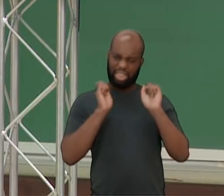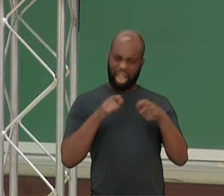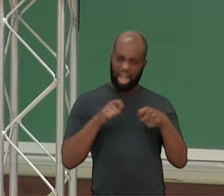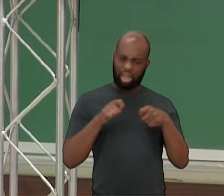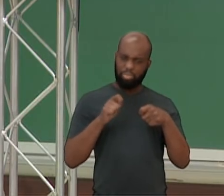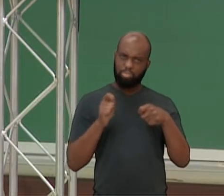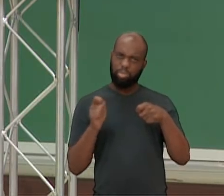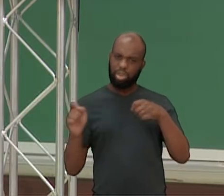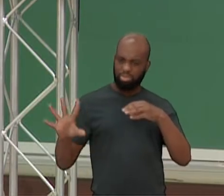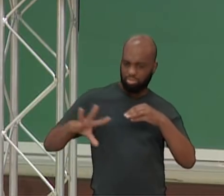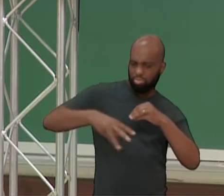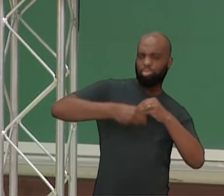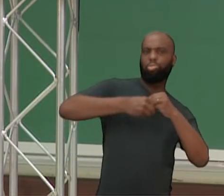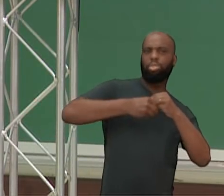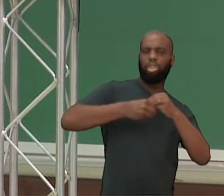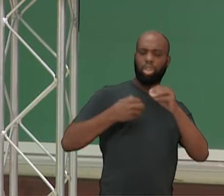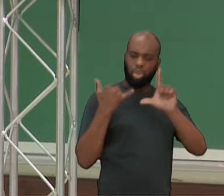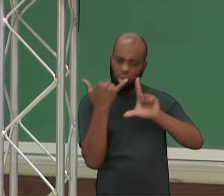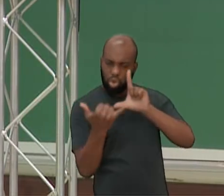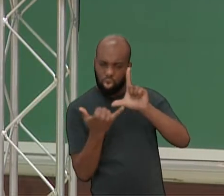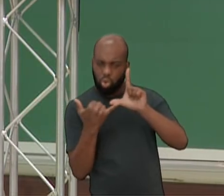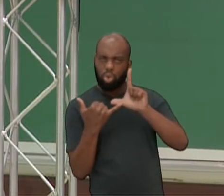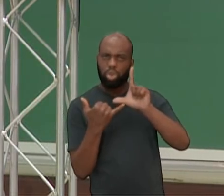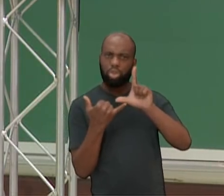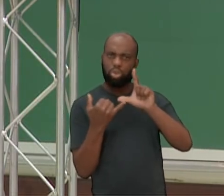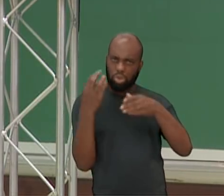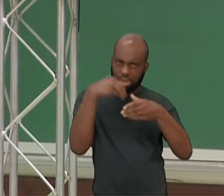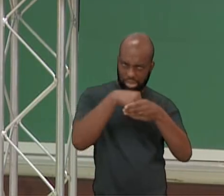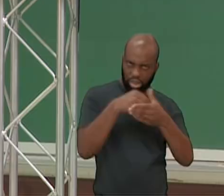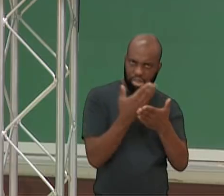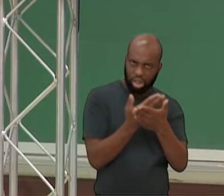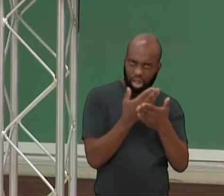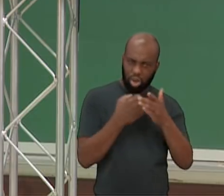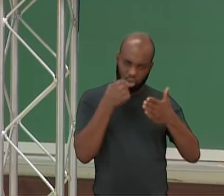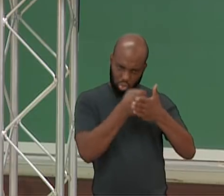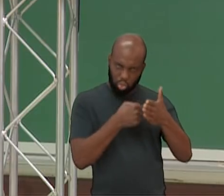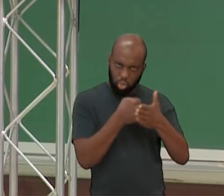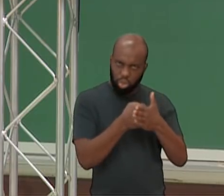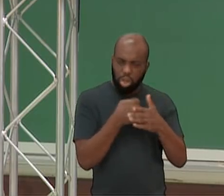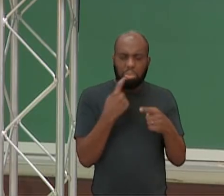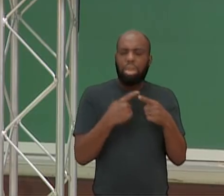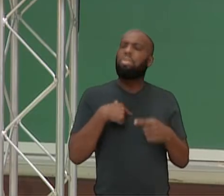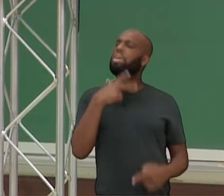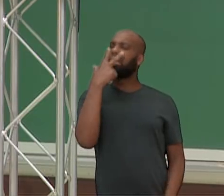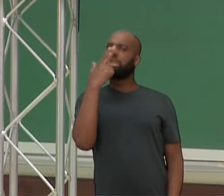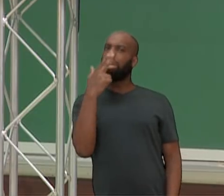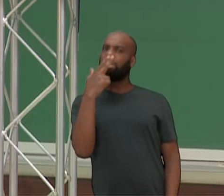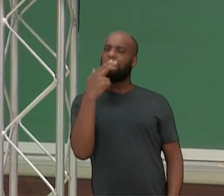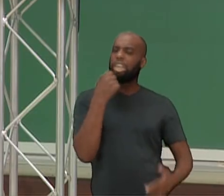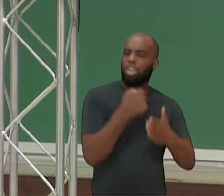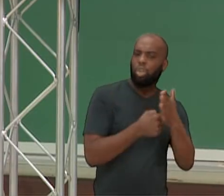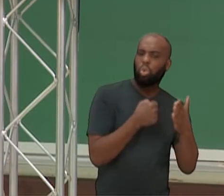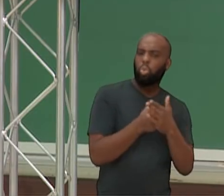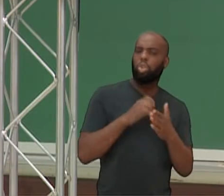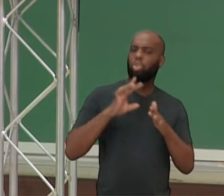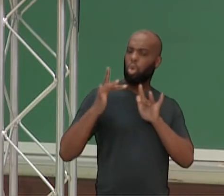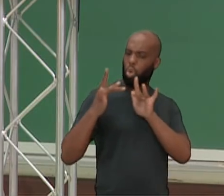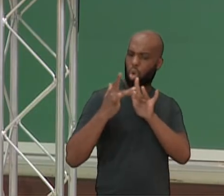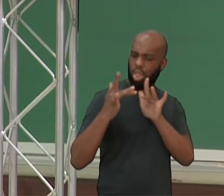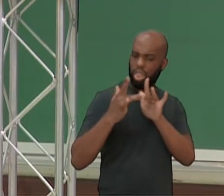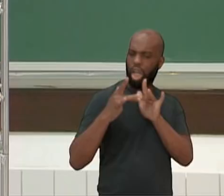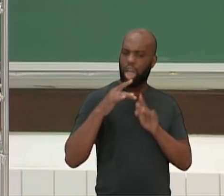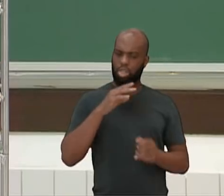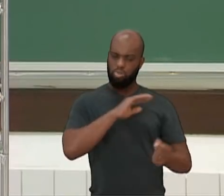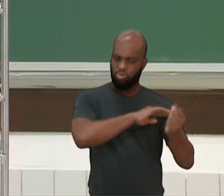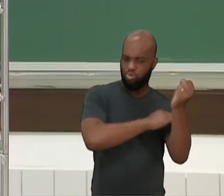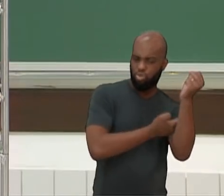luta? Né? A aula de luta não é só o contato, a força, a técnica, ou não? Eu posso fazer uma